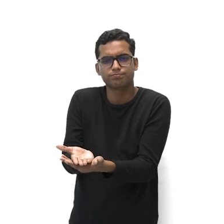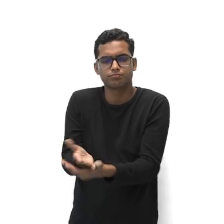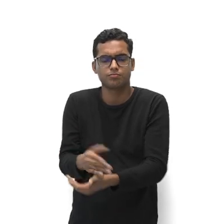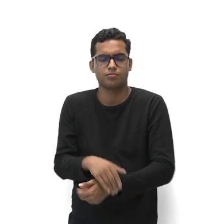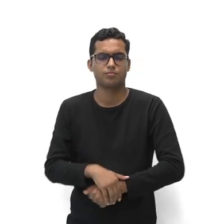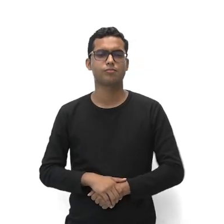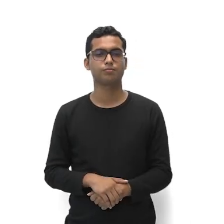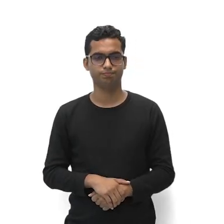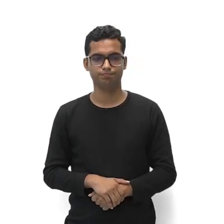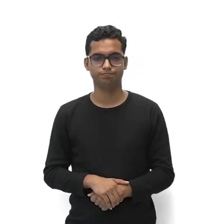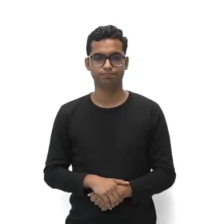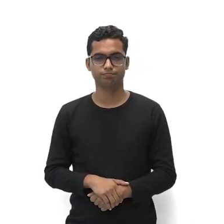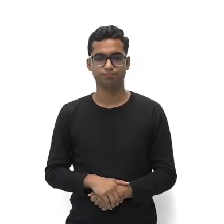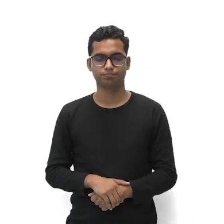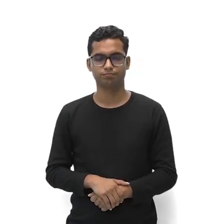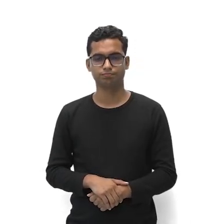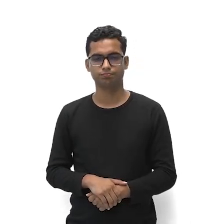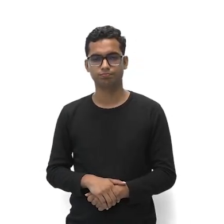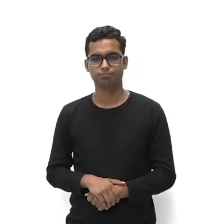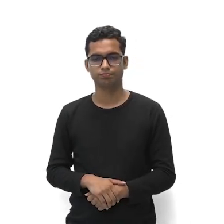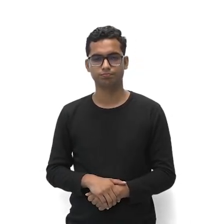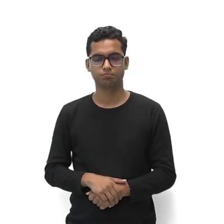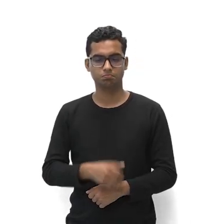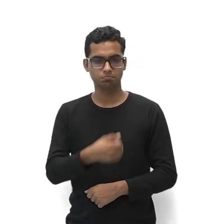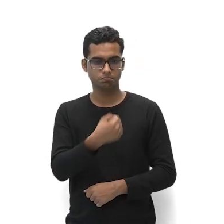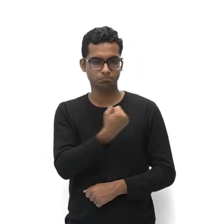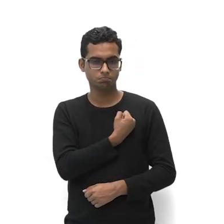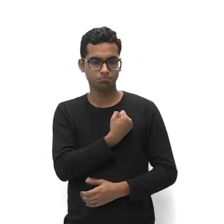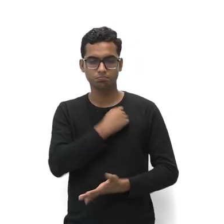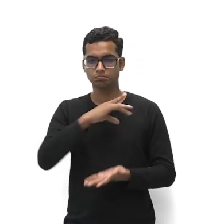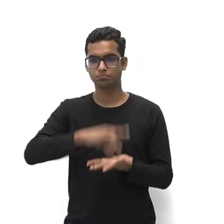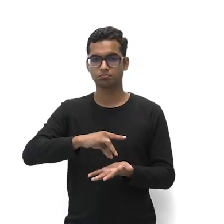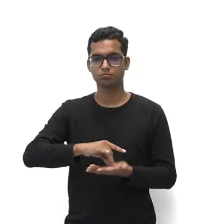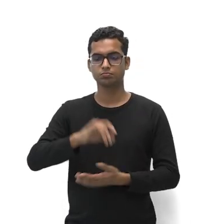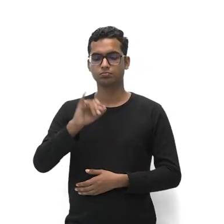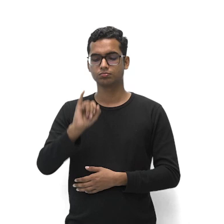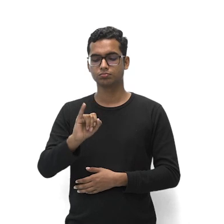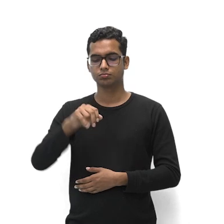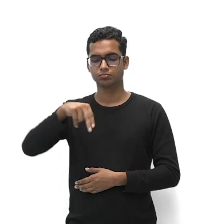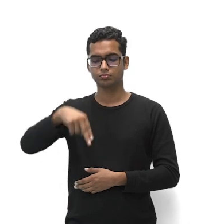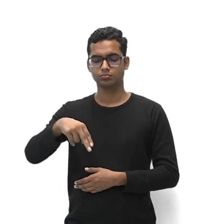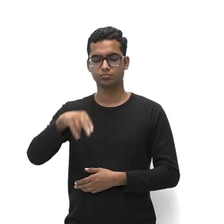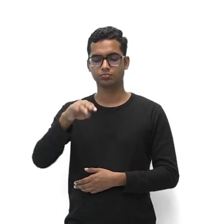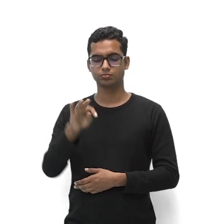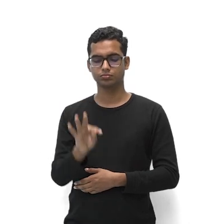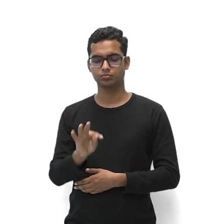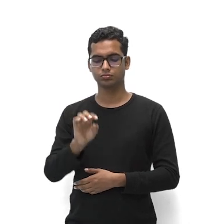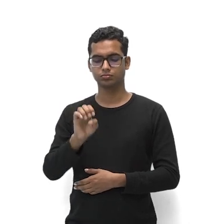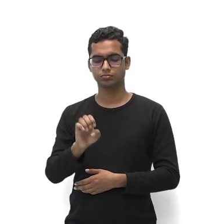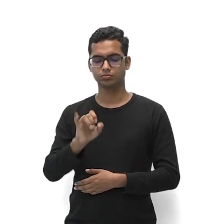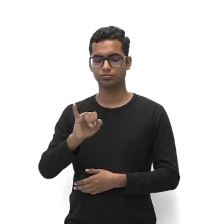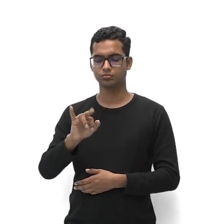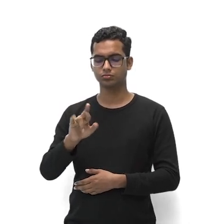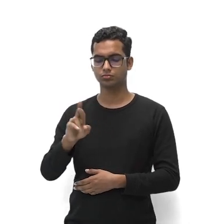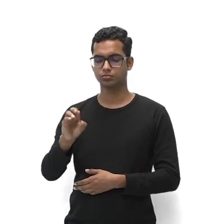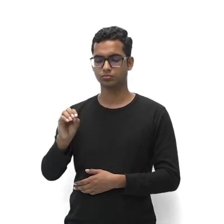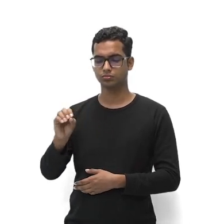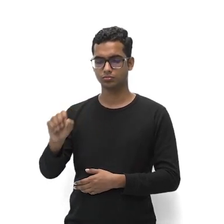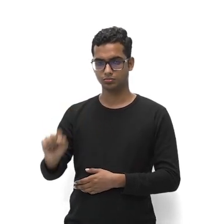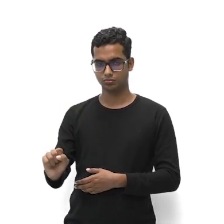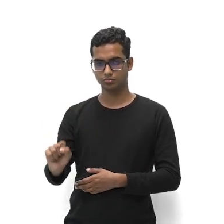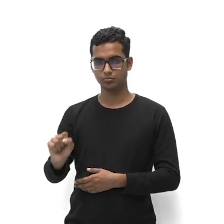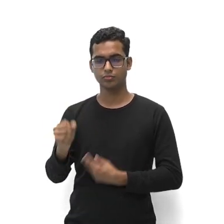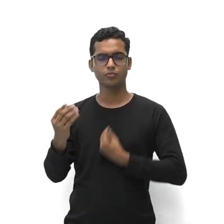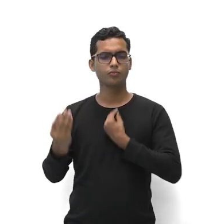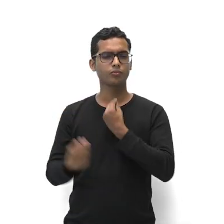o conteúdo de potenciação com números inteiros, nós vimos, que a operação se apresentava